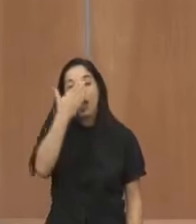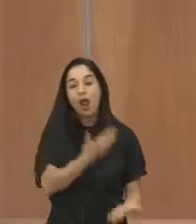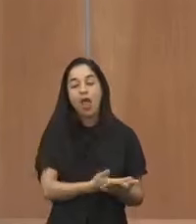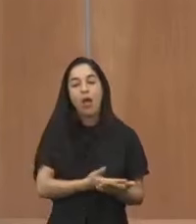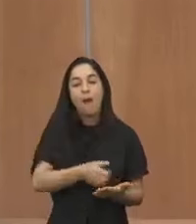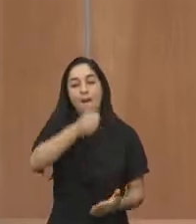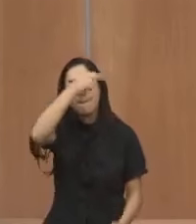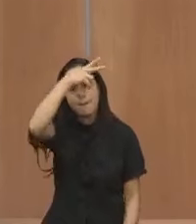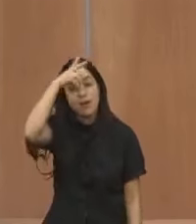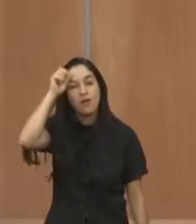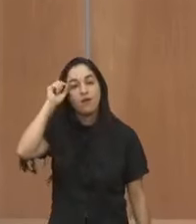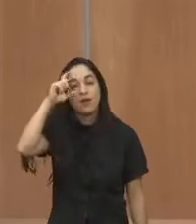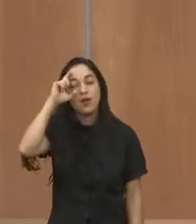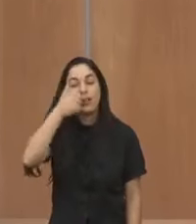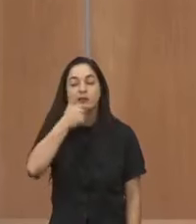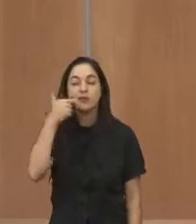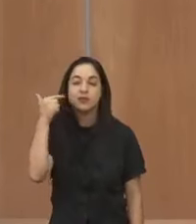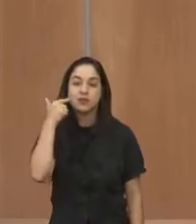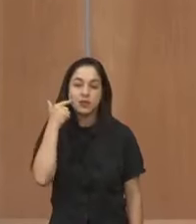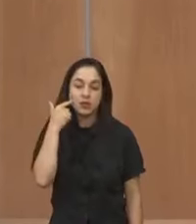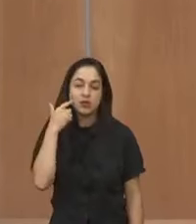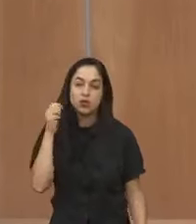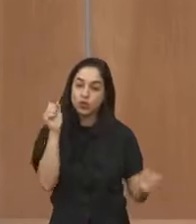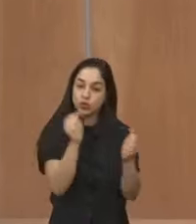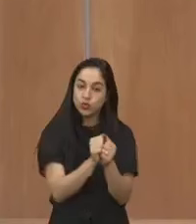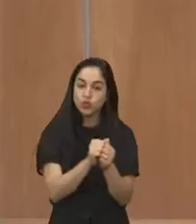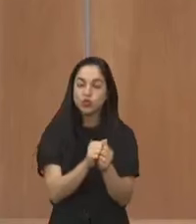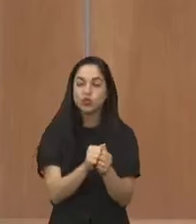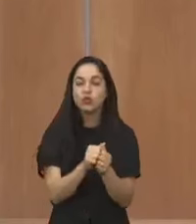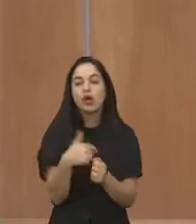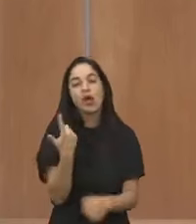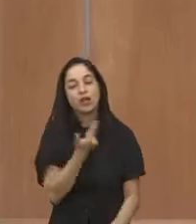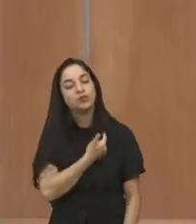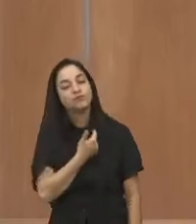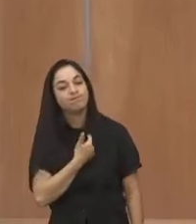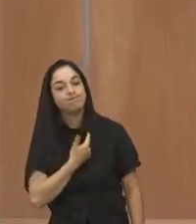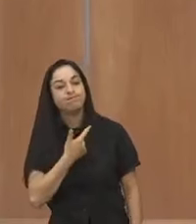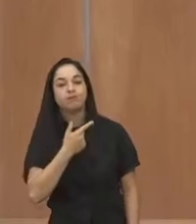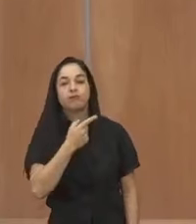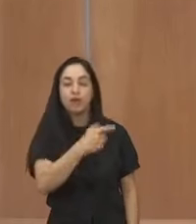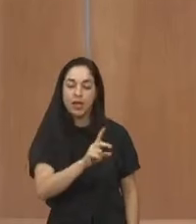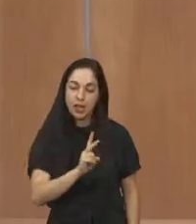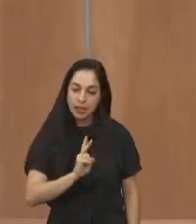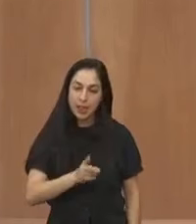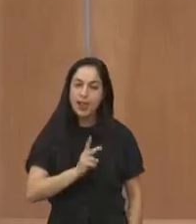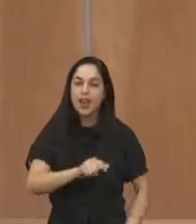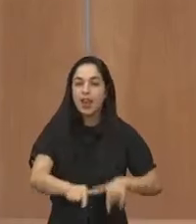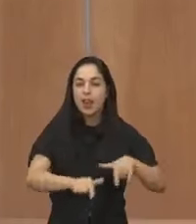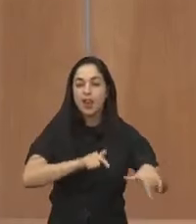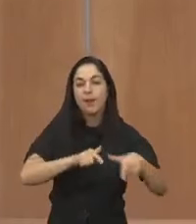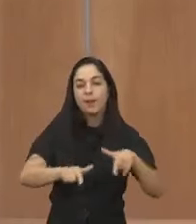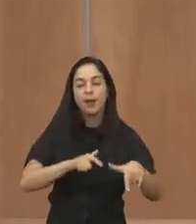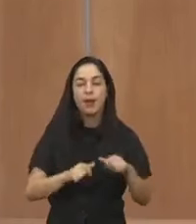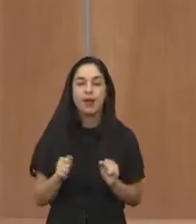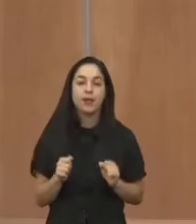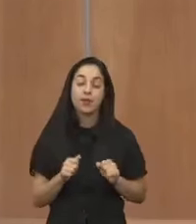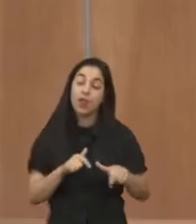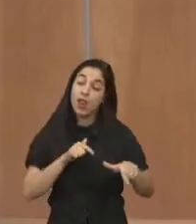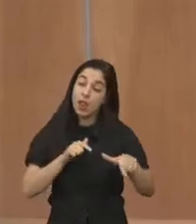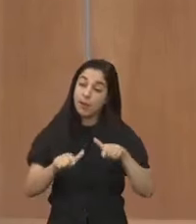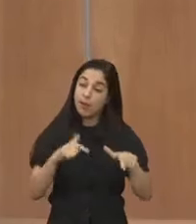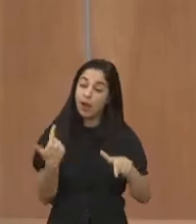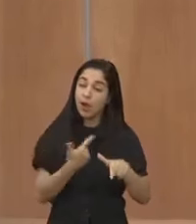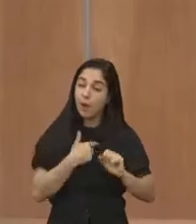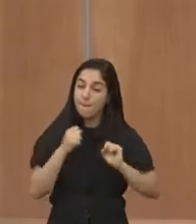as reivindicações de vocês, junto com nós, vereador, porque nós vamos estar lá, e é nesse sentido que nós vamos estar trabalhando para que a gente